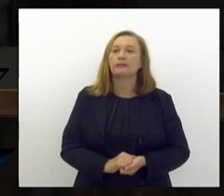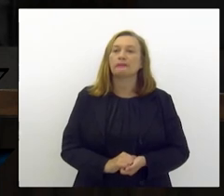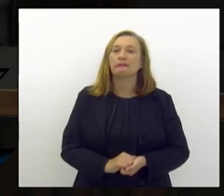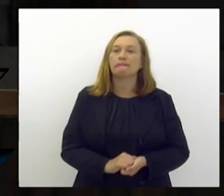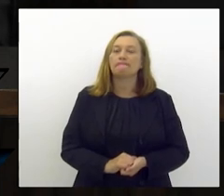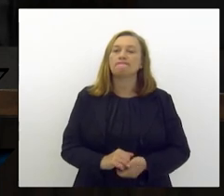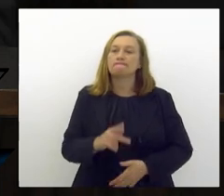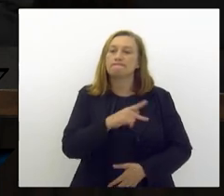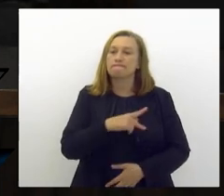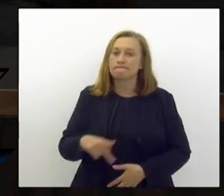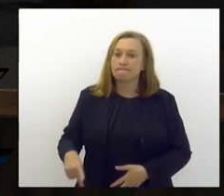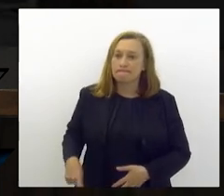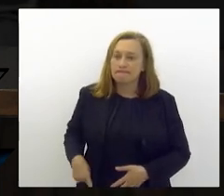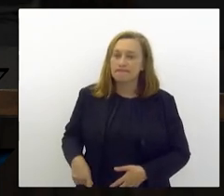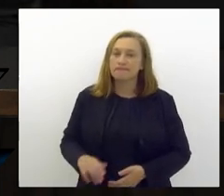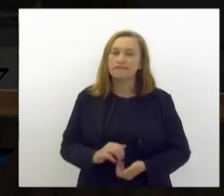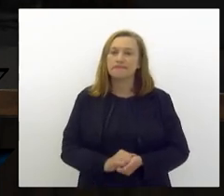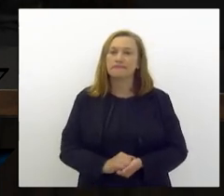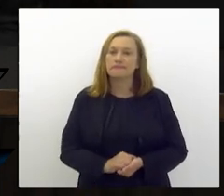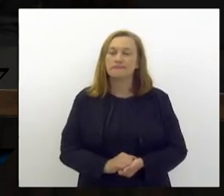a presidência